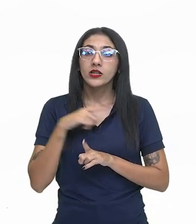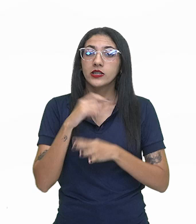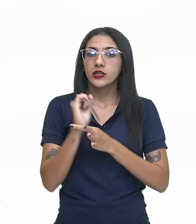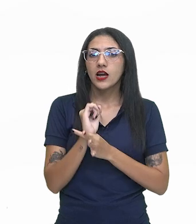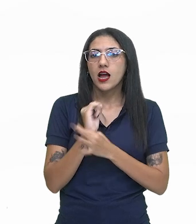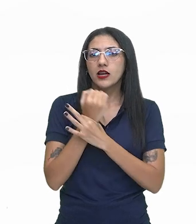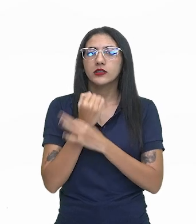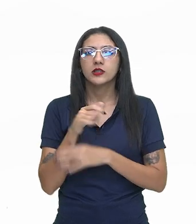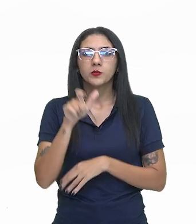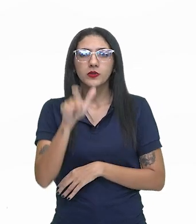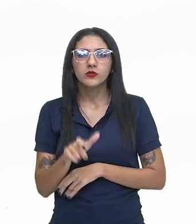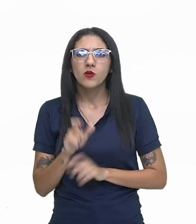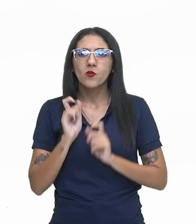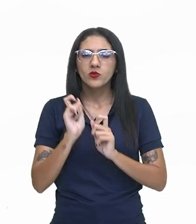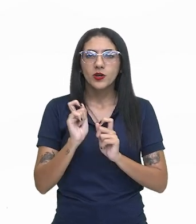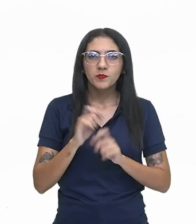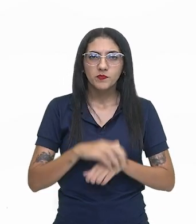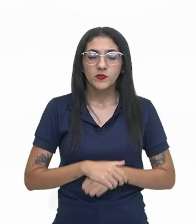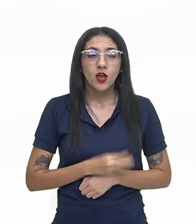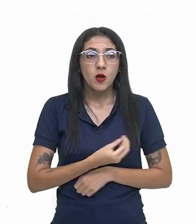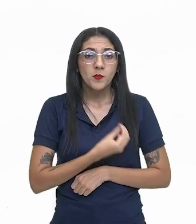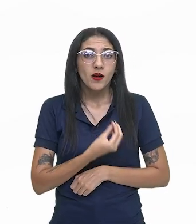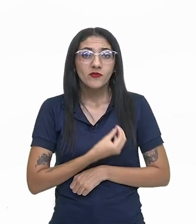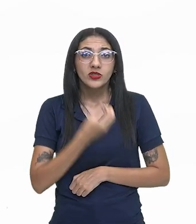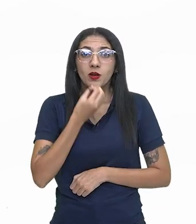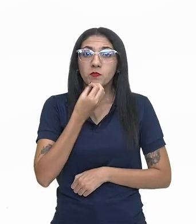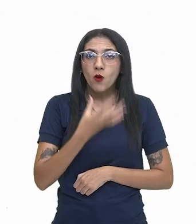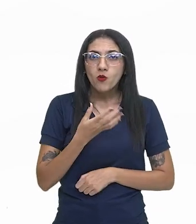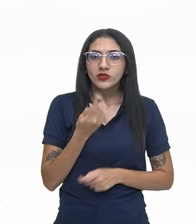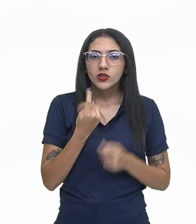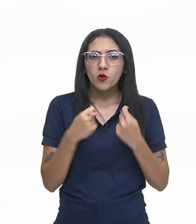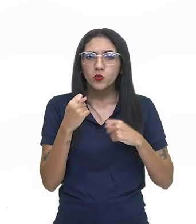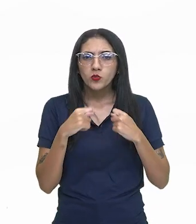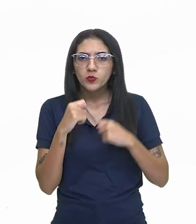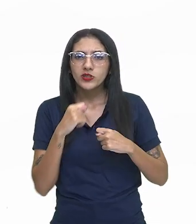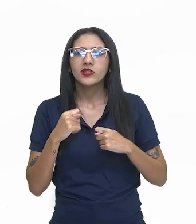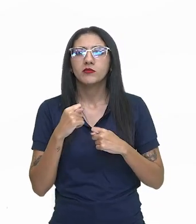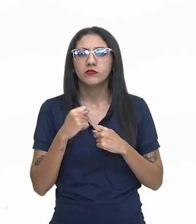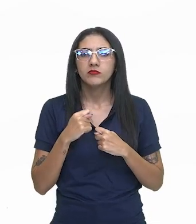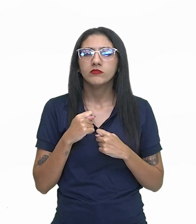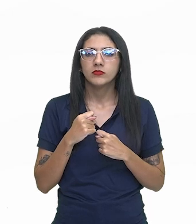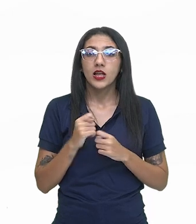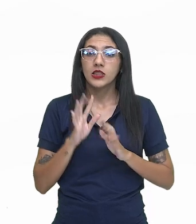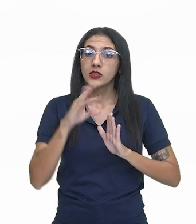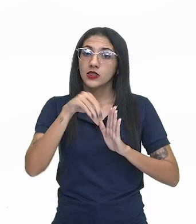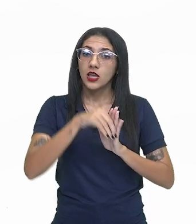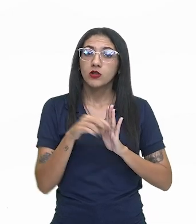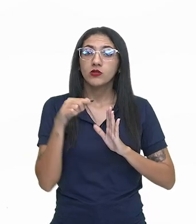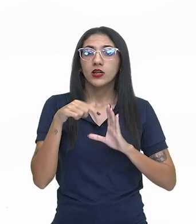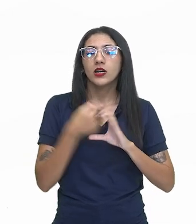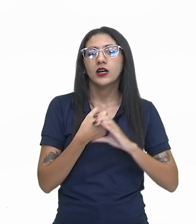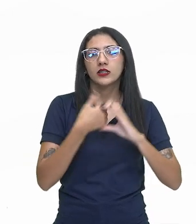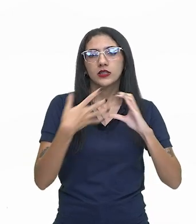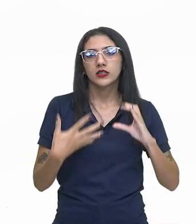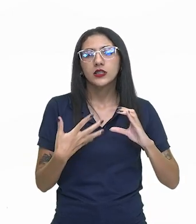cidadão o mínimo de bem-estar econômico e vida digna dentro dos padrões do